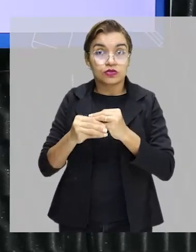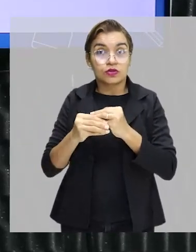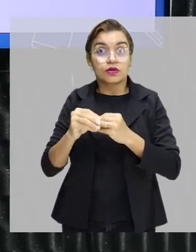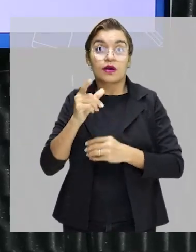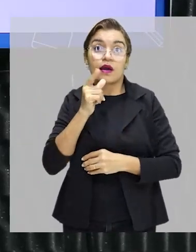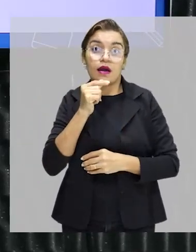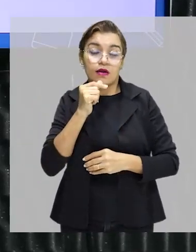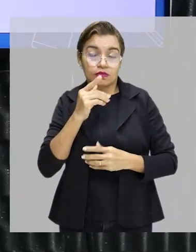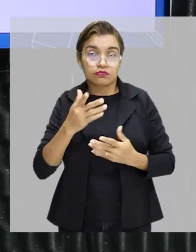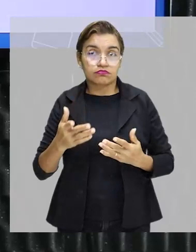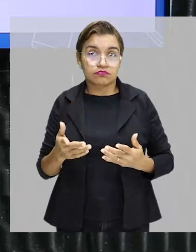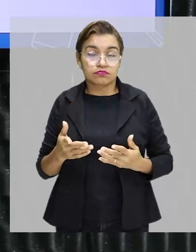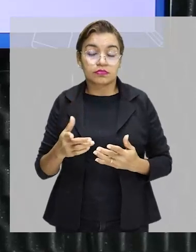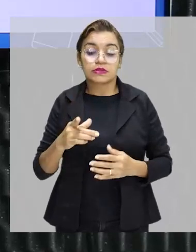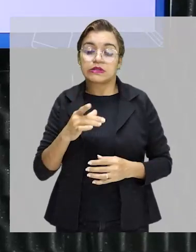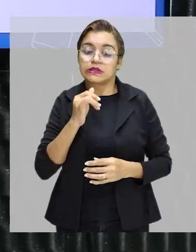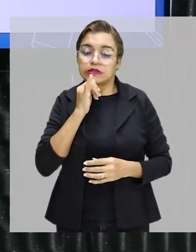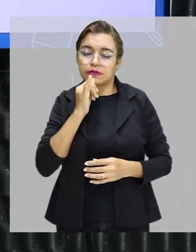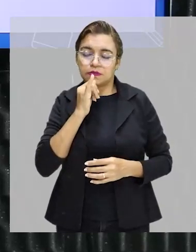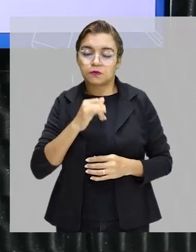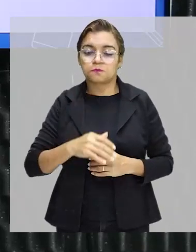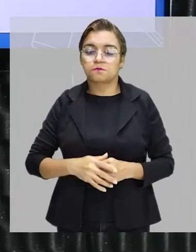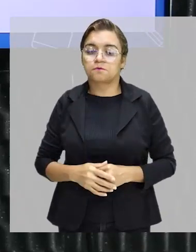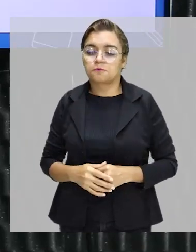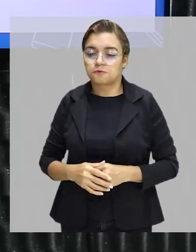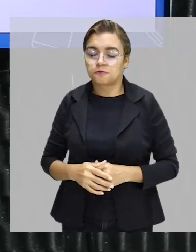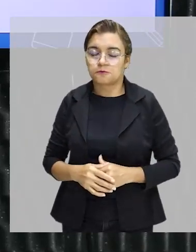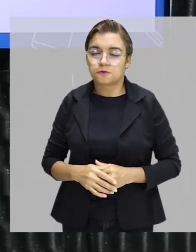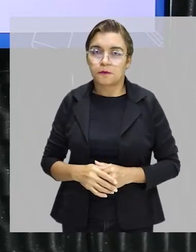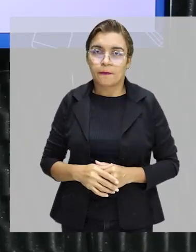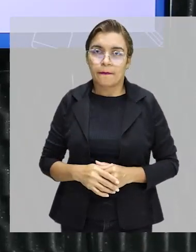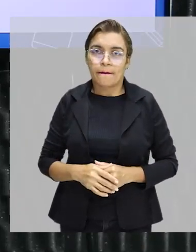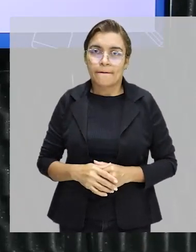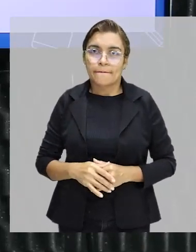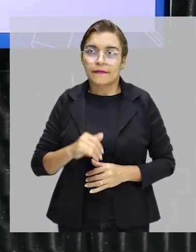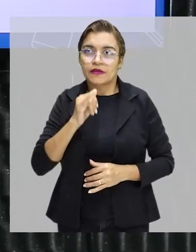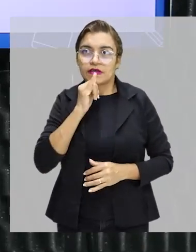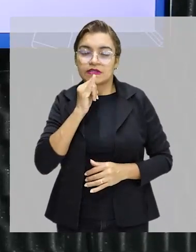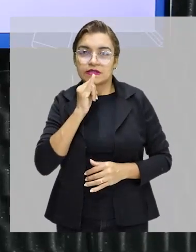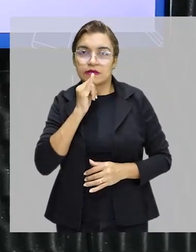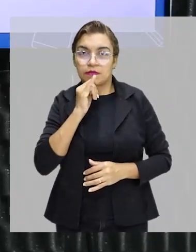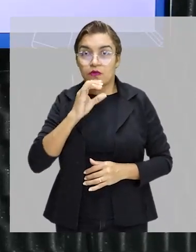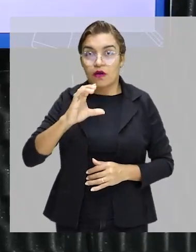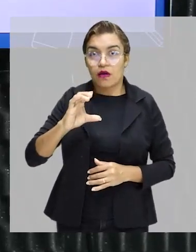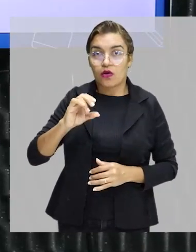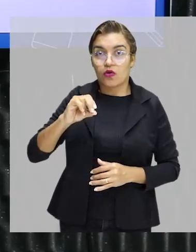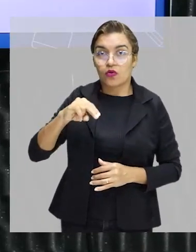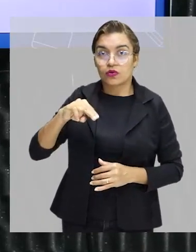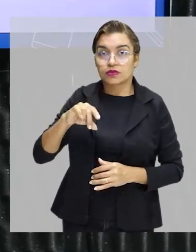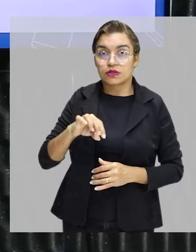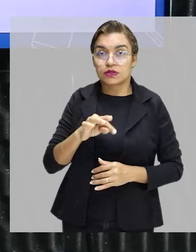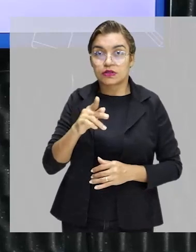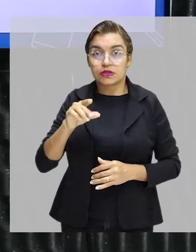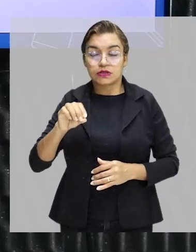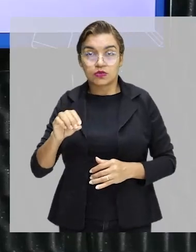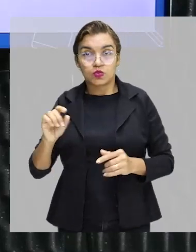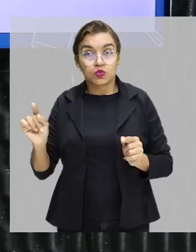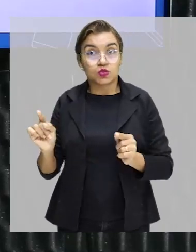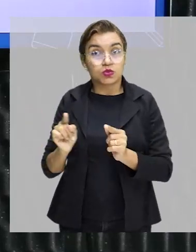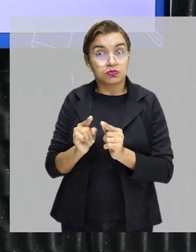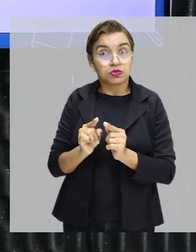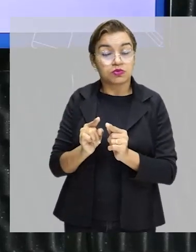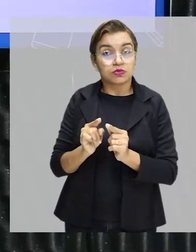água, ok? E aí a tendência, né, é que a concentração ela diminua. Agora, se eu tenho